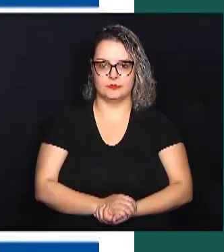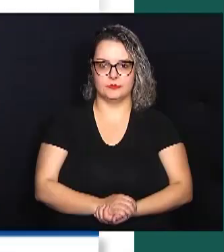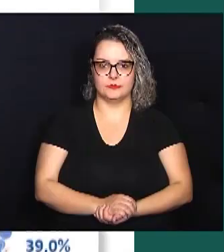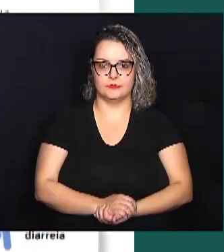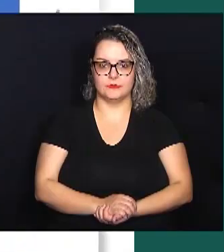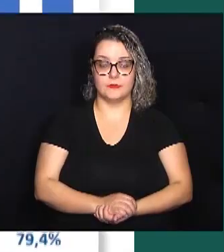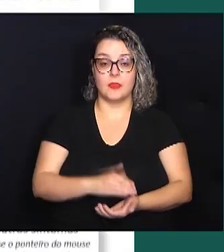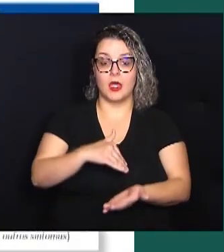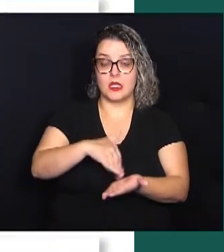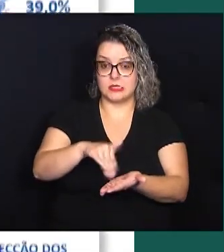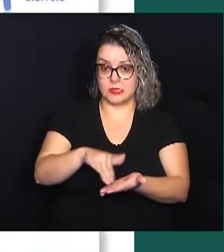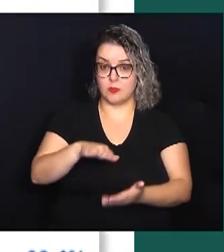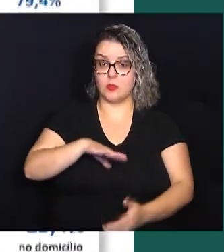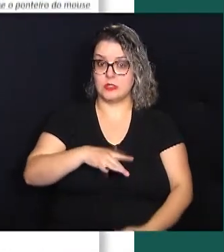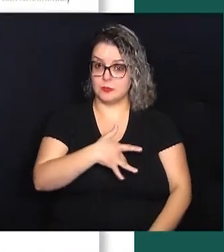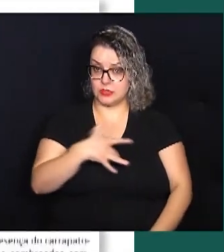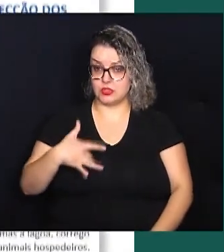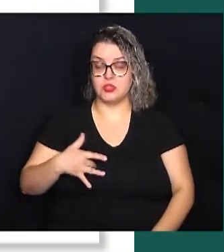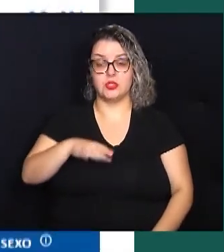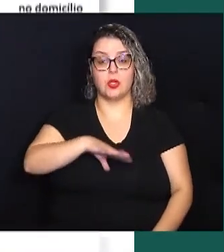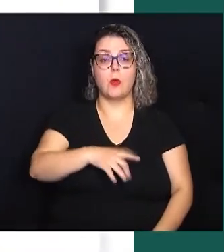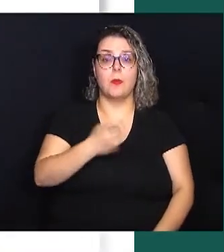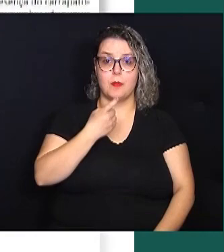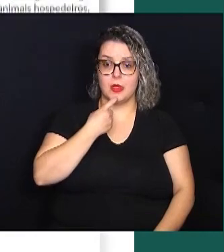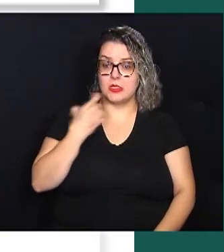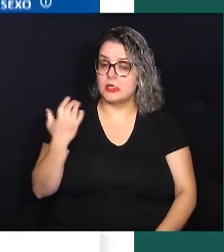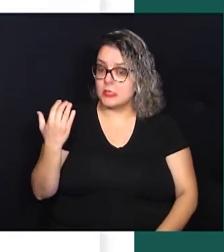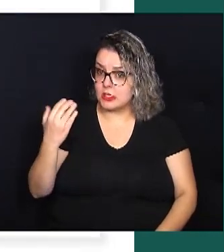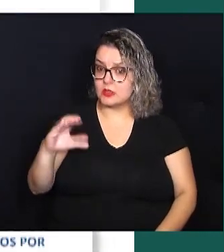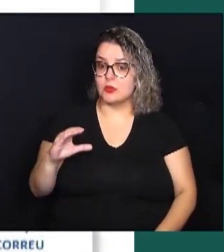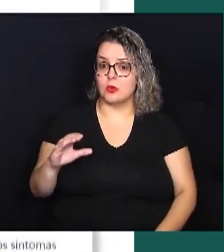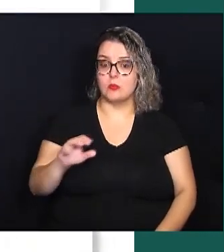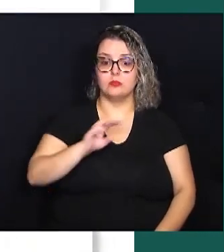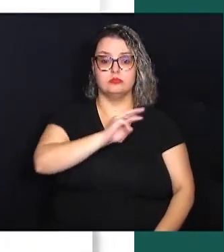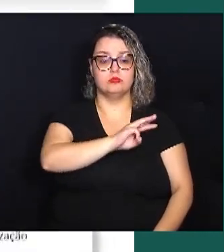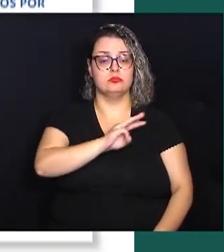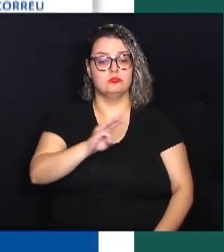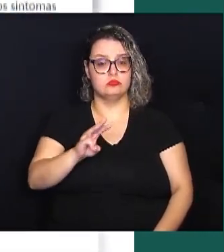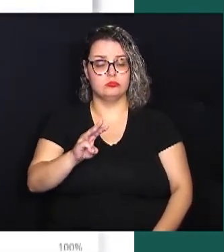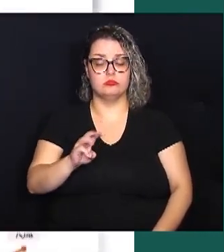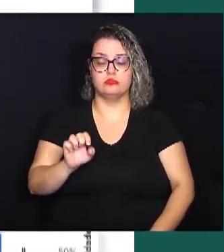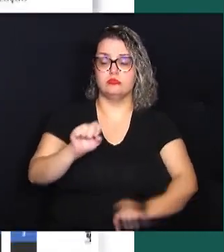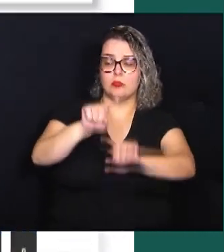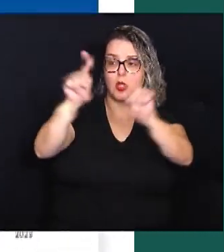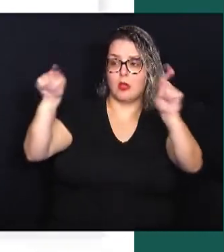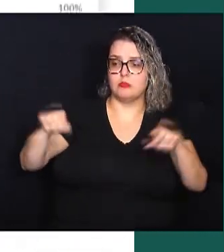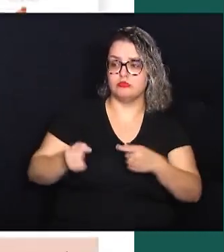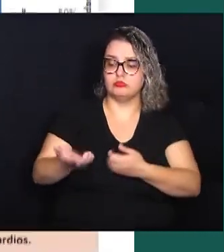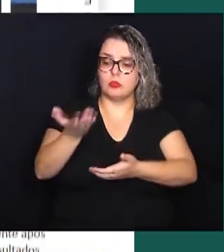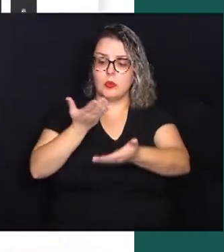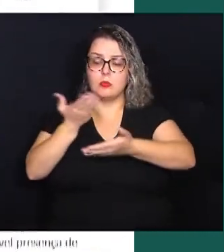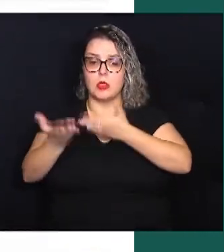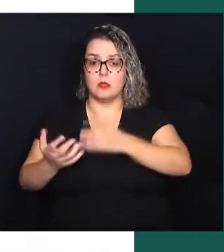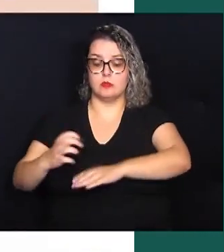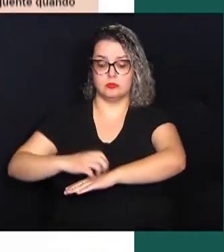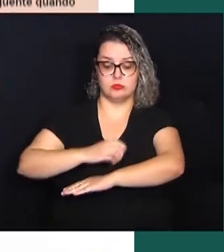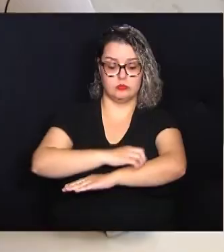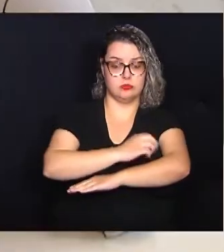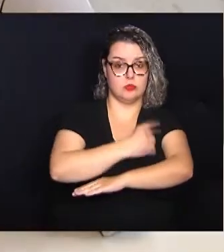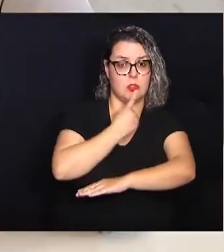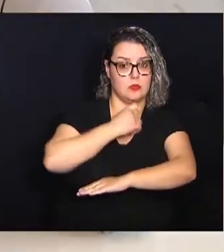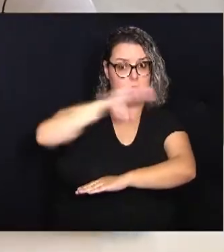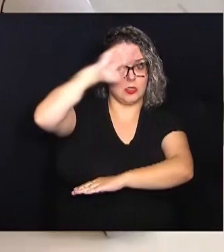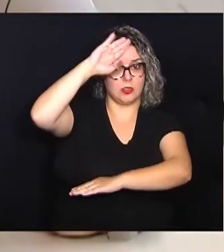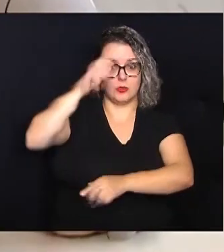A Secretaria Municipal de Saúde de Campinas lançou o painel interativo Febre Maculosa, monitoramento de